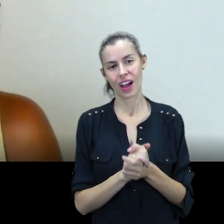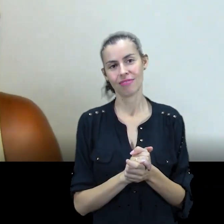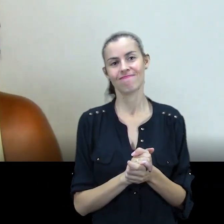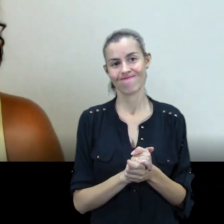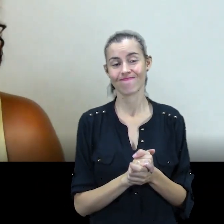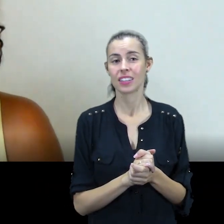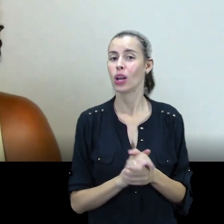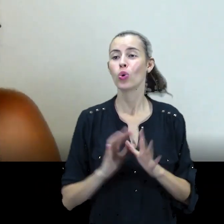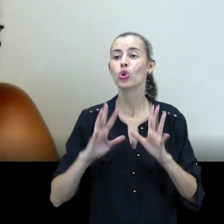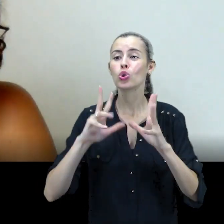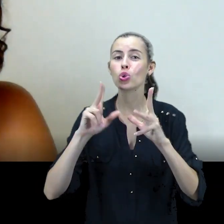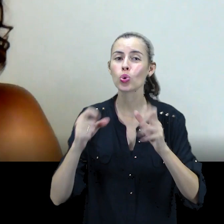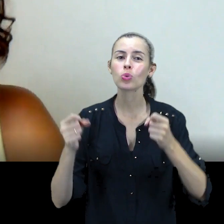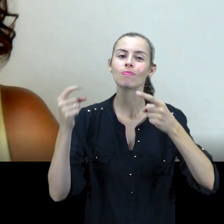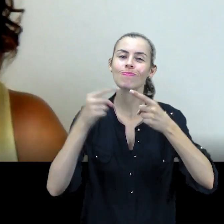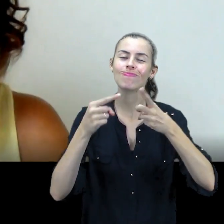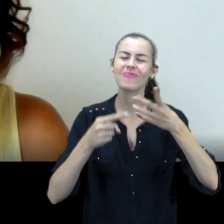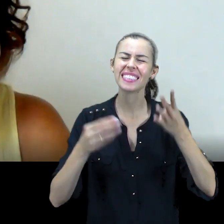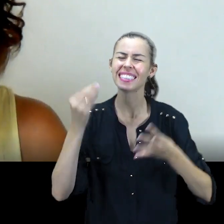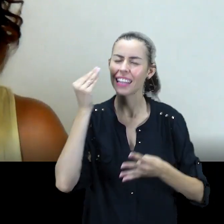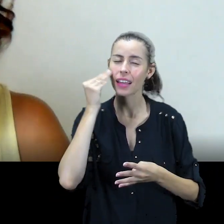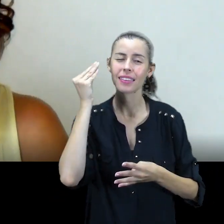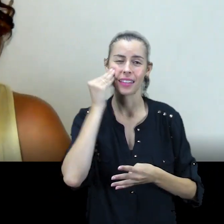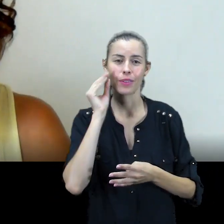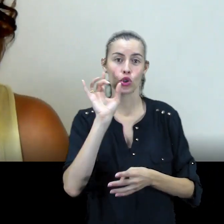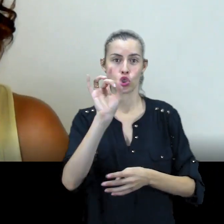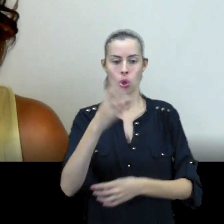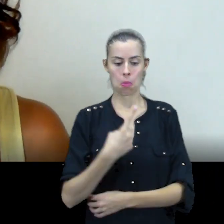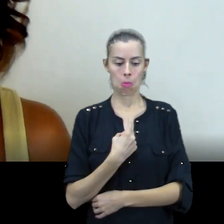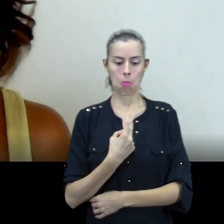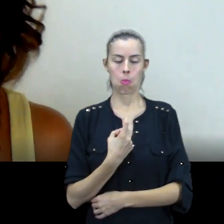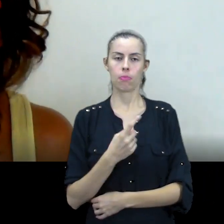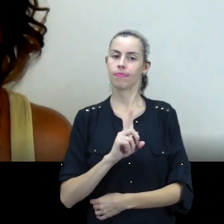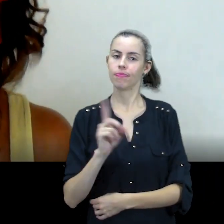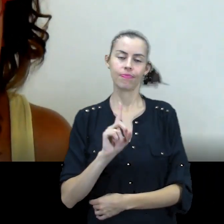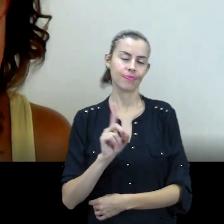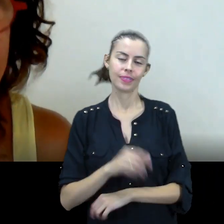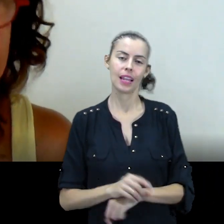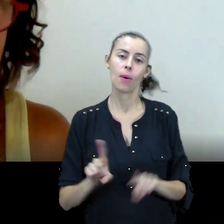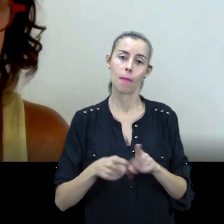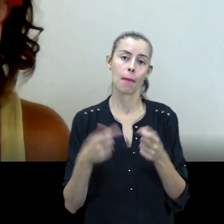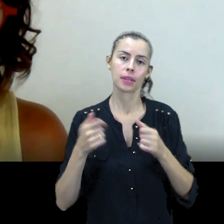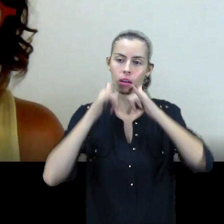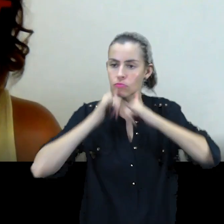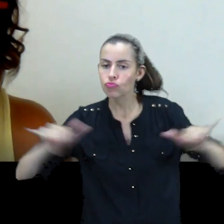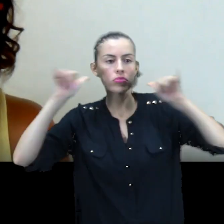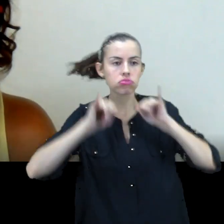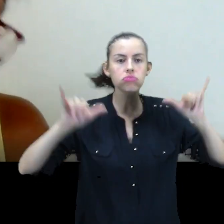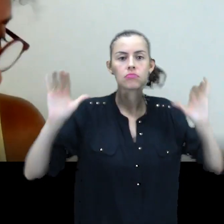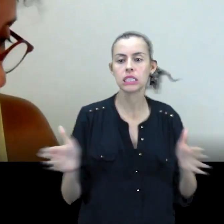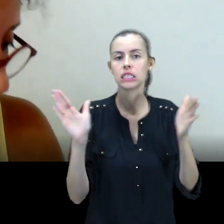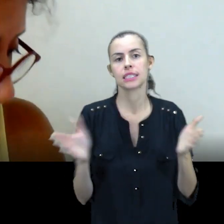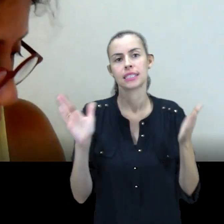seja cada vez mais discutido. E na hora que chegar nos colegiados, possa ser votado já com o amadurecimento das questões, né, e não com uma coisa